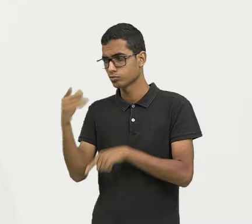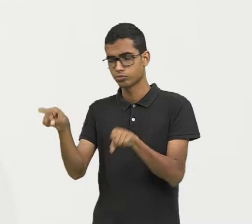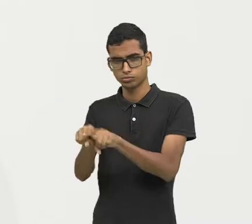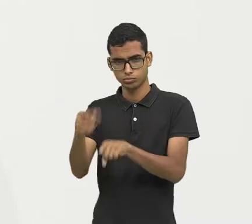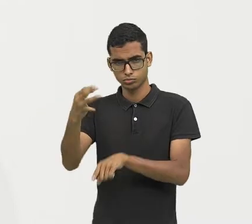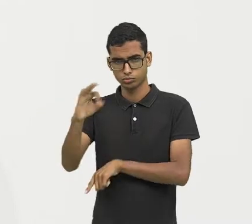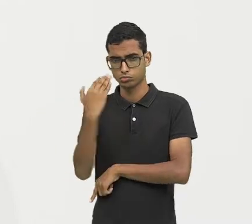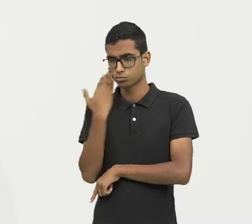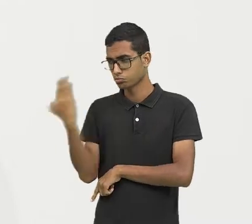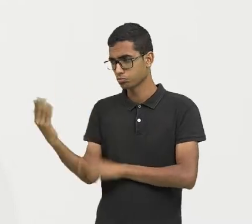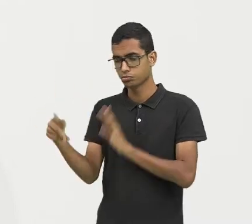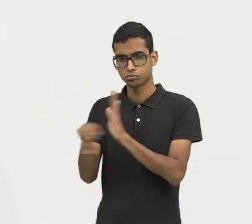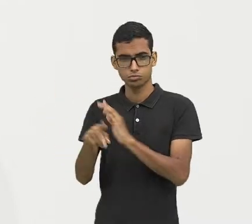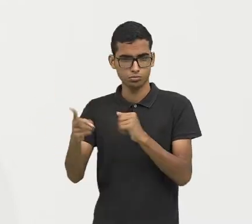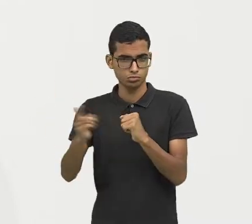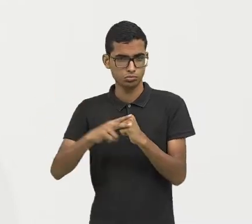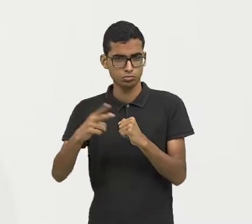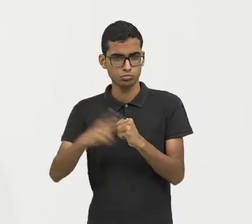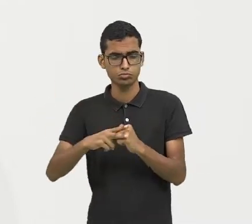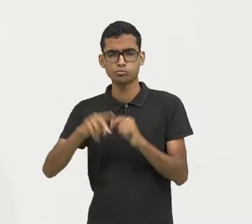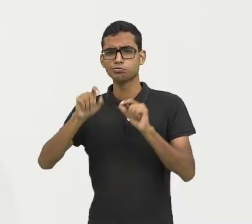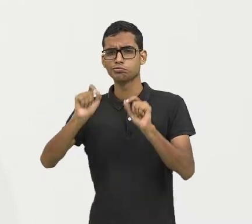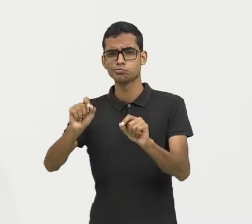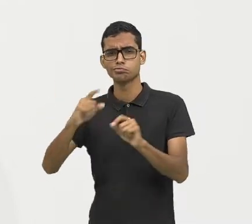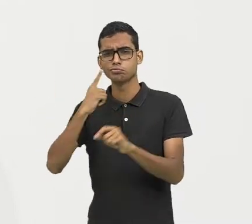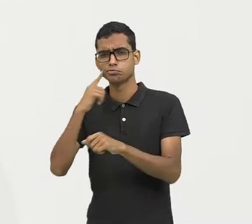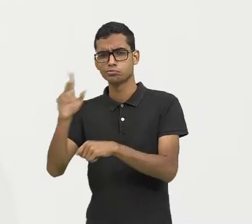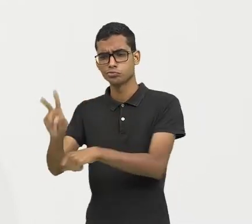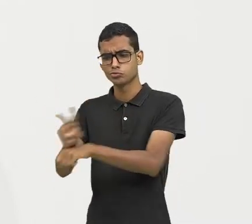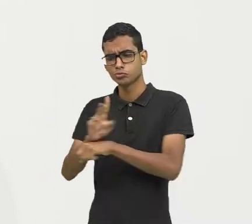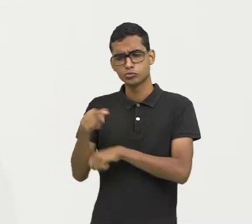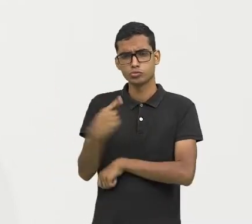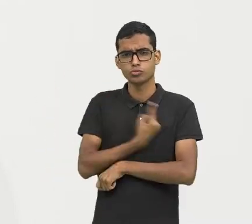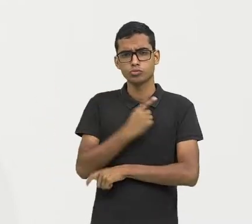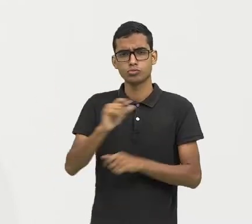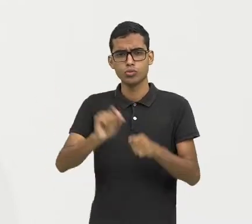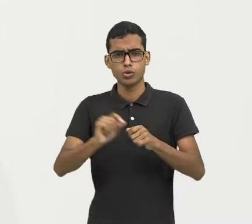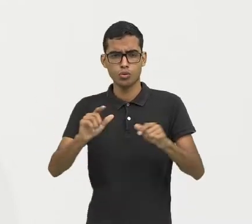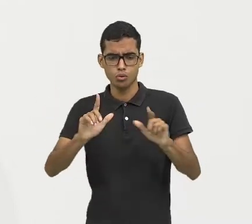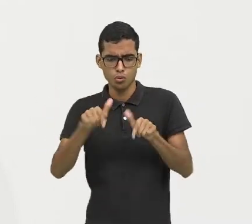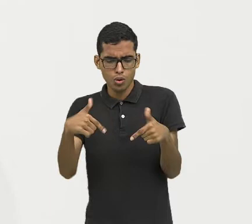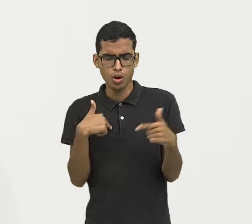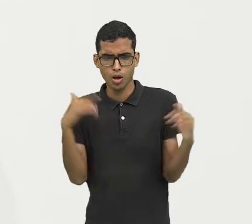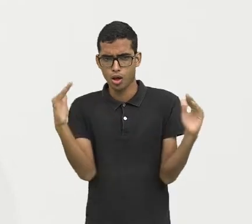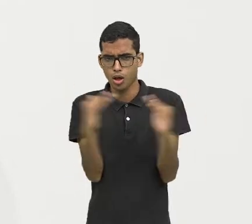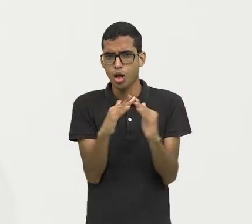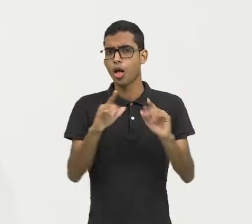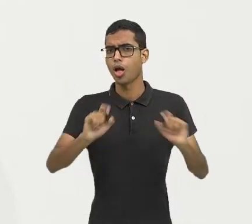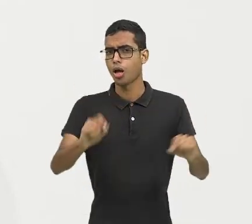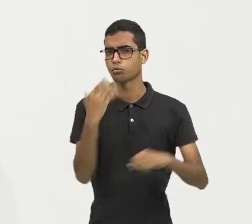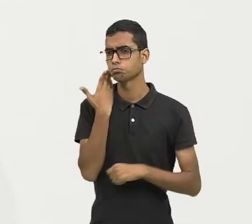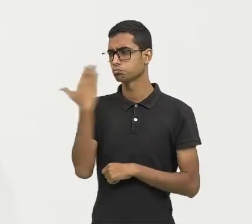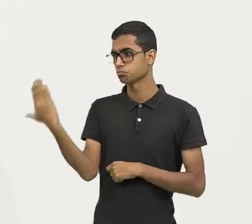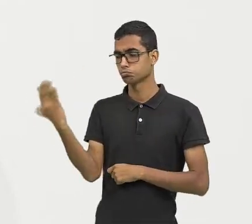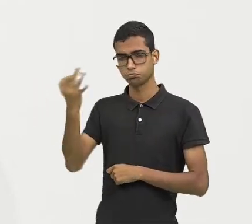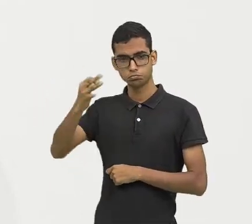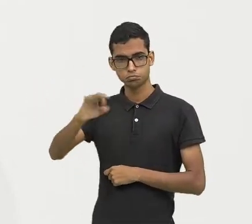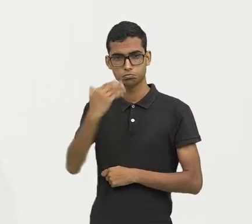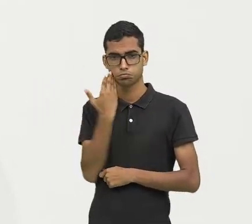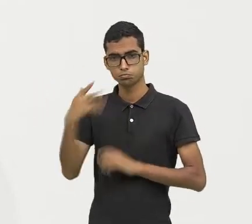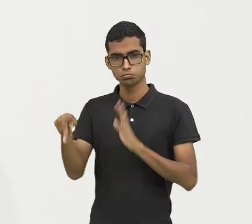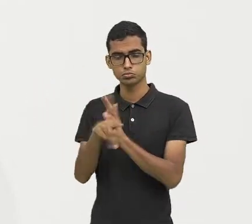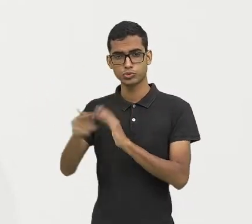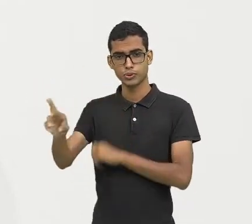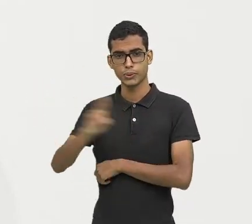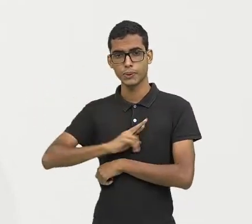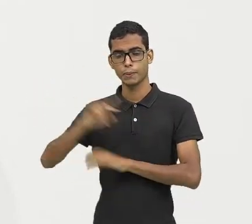Observem o nosso verbo. Quem trouxe para fazer em casa? Quem trouxe, certo? Observem que a resposta a